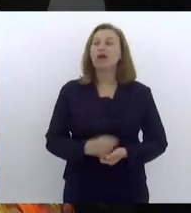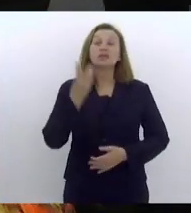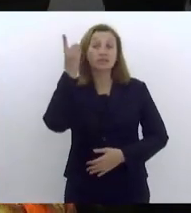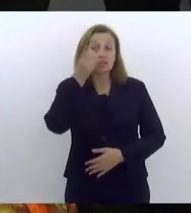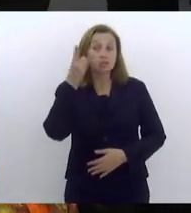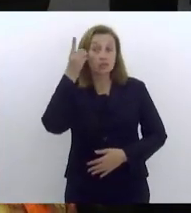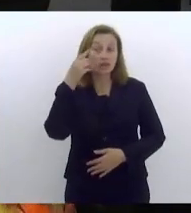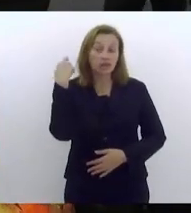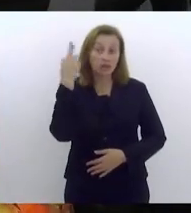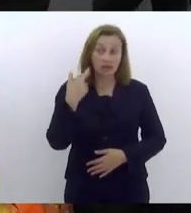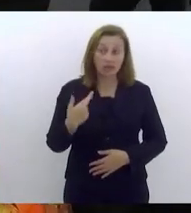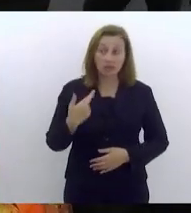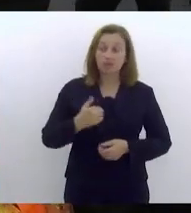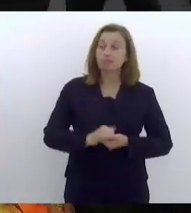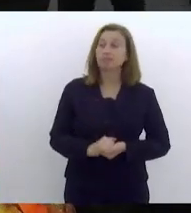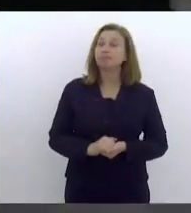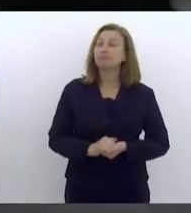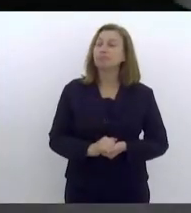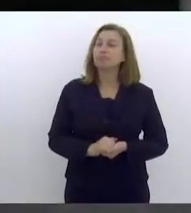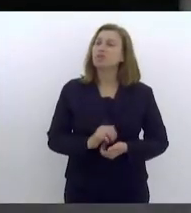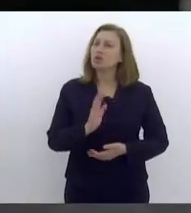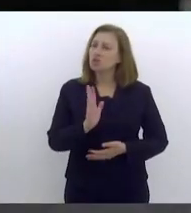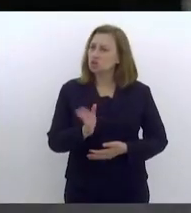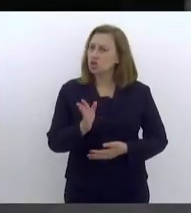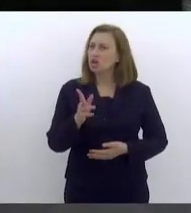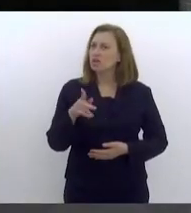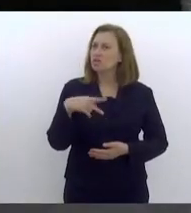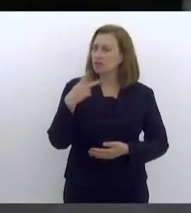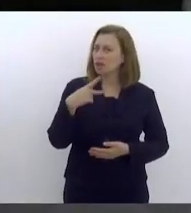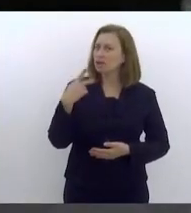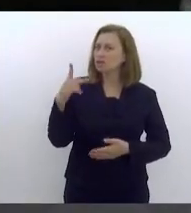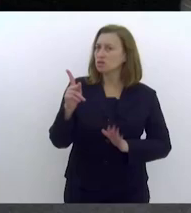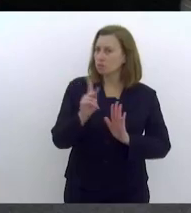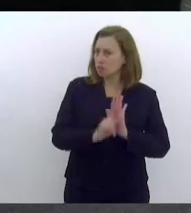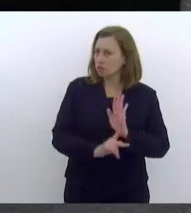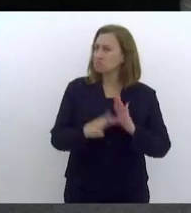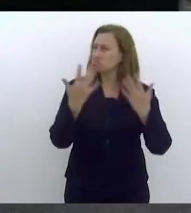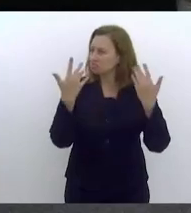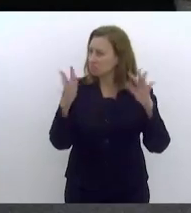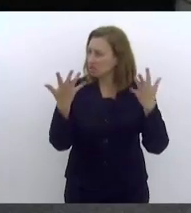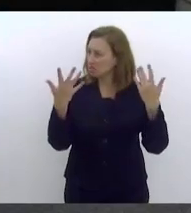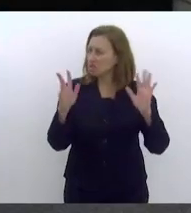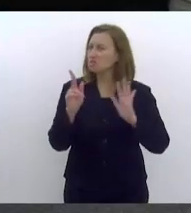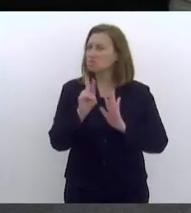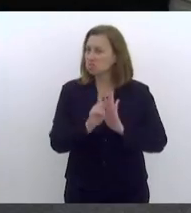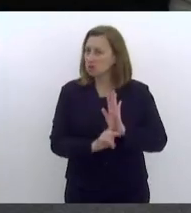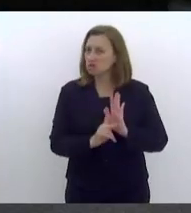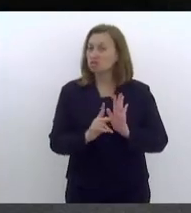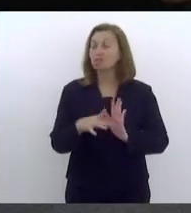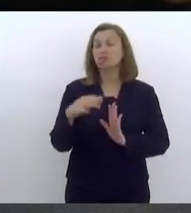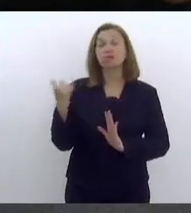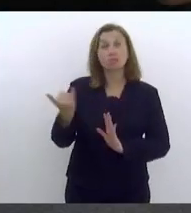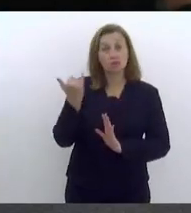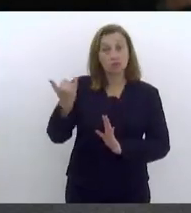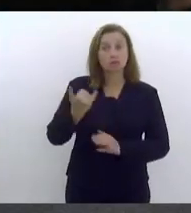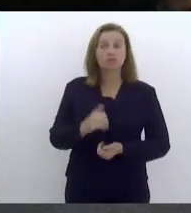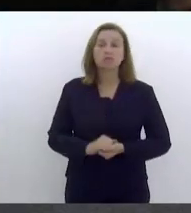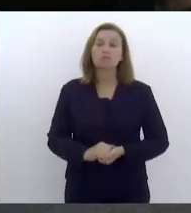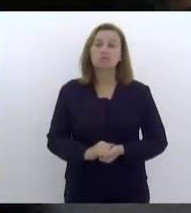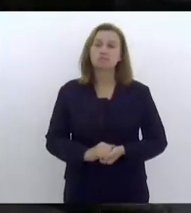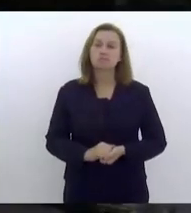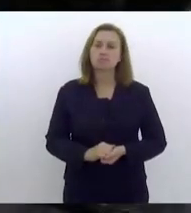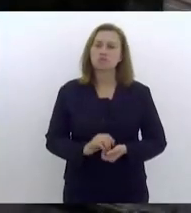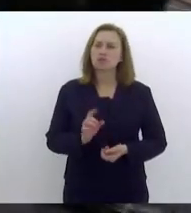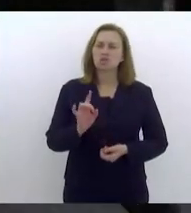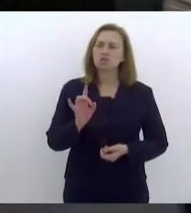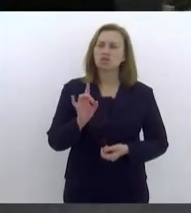Deputada Renata Souza, já dei o parecer sobre o seu projeto, já elogiei o projeto, muito pertinente. Não